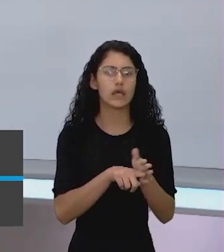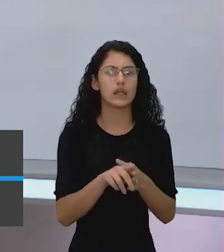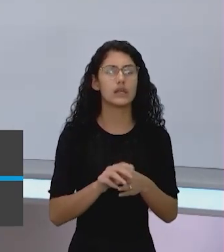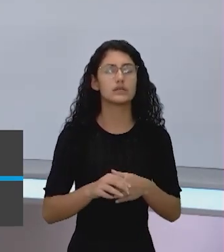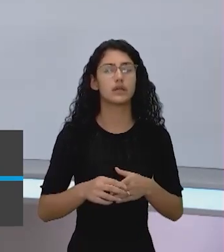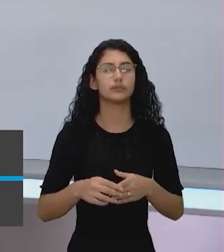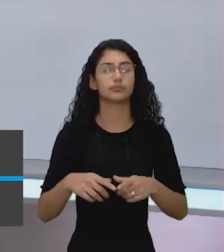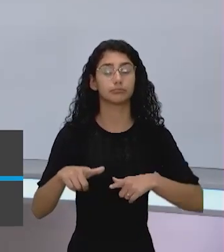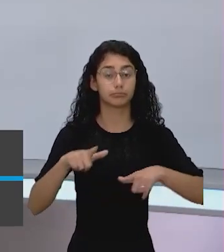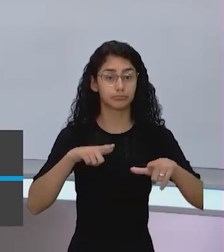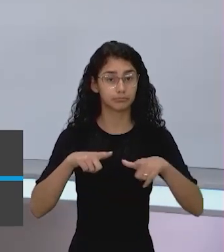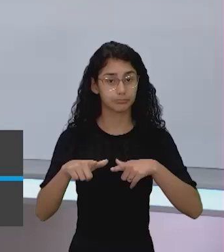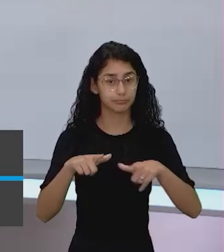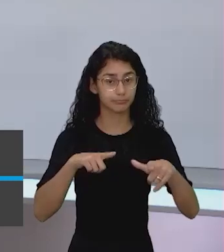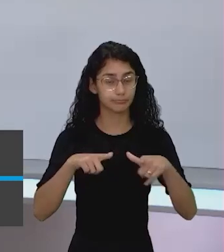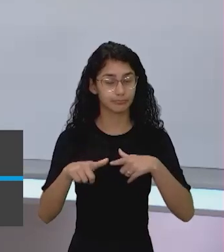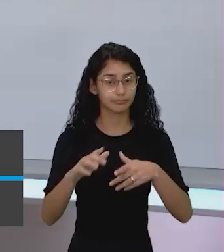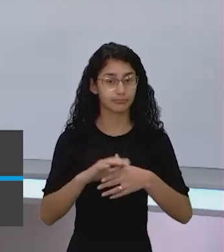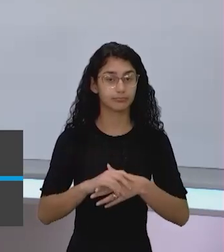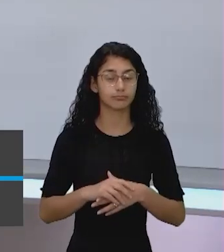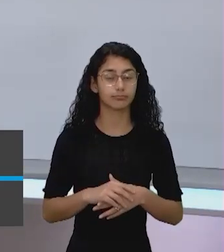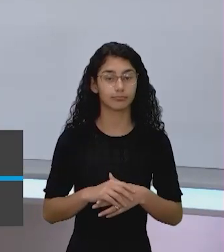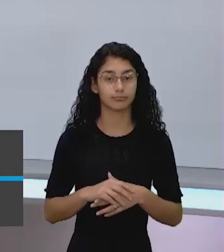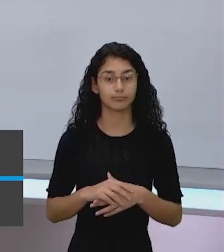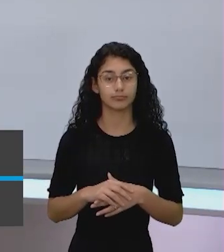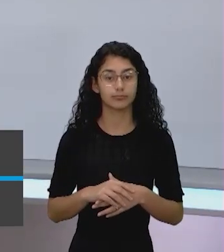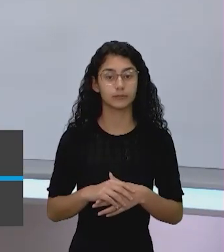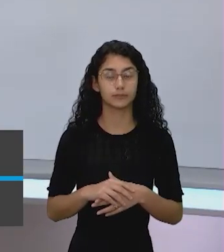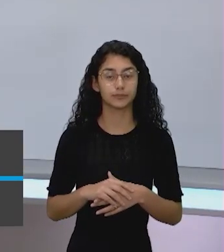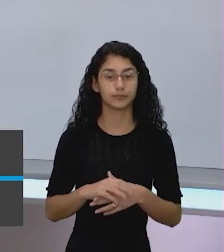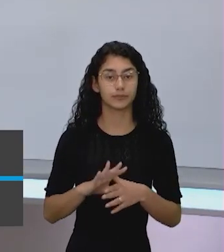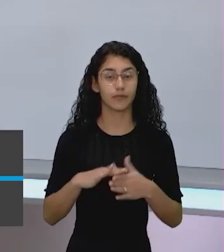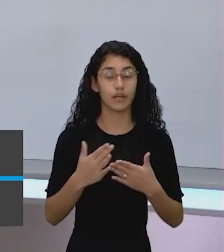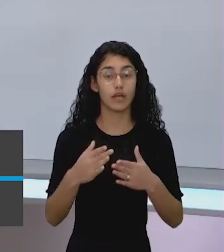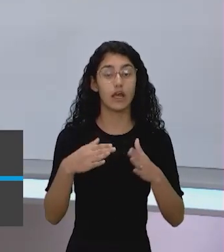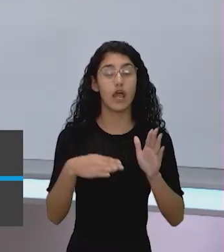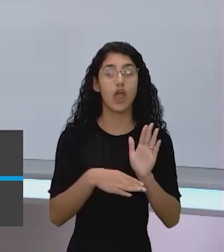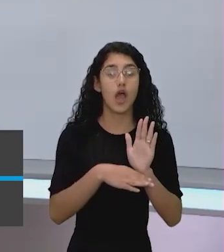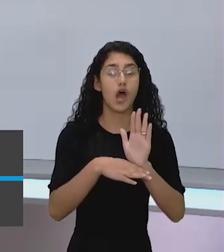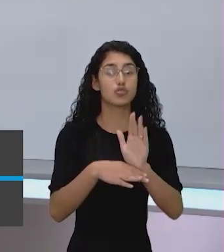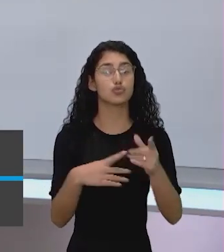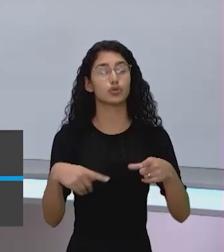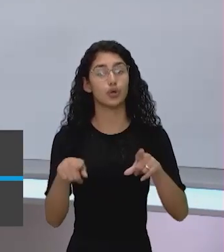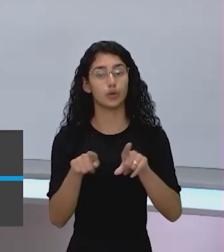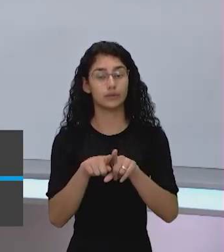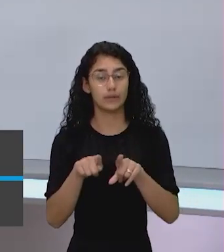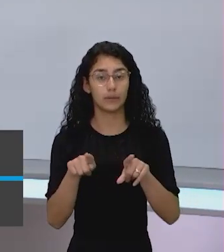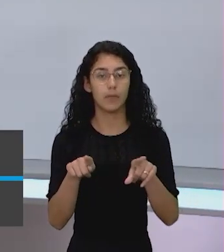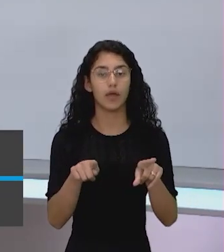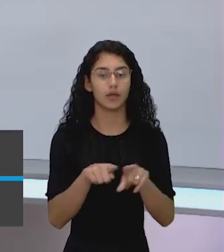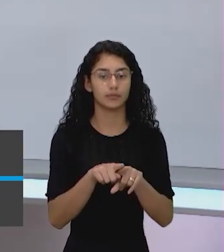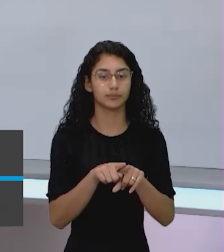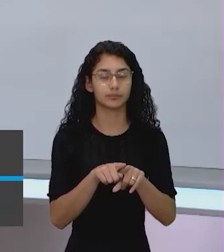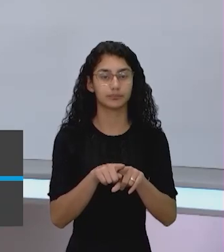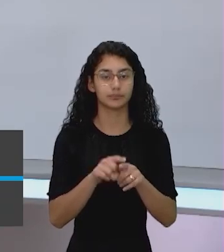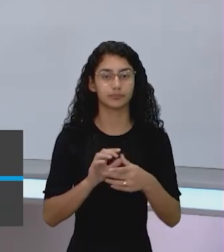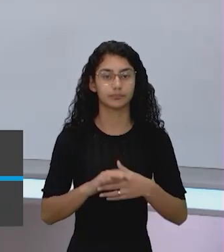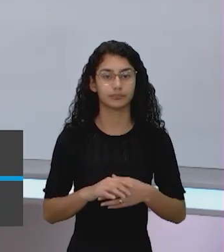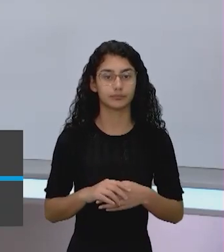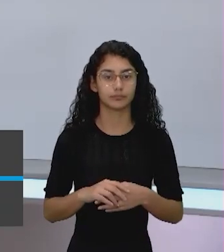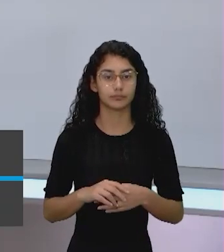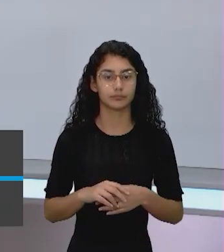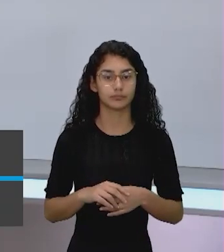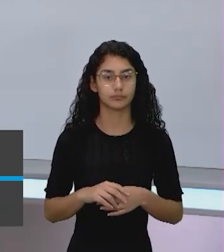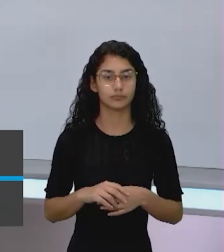seus trabalhos acadêmicos. E ele influenciou particularmente no que diz respeito a essa noção que